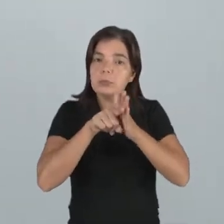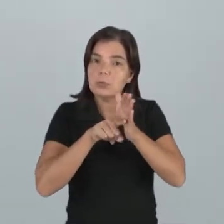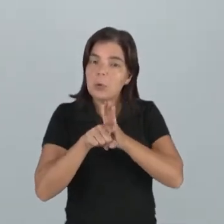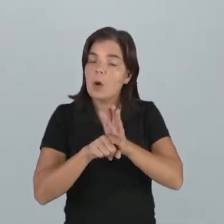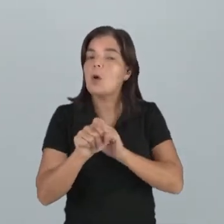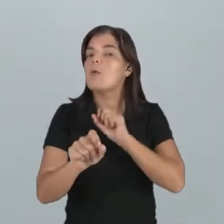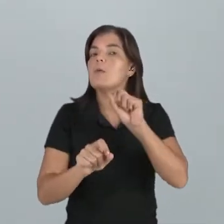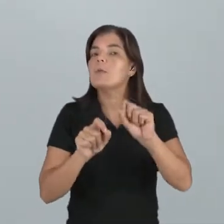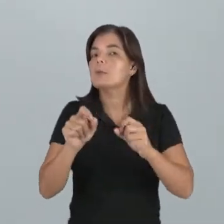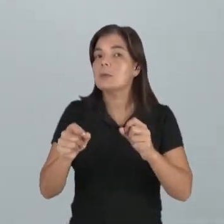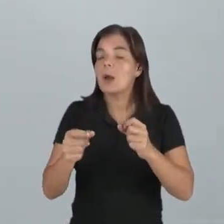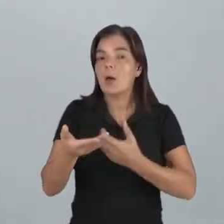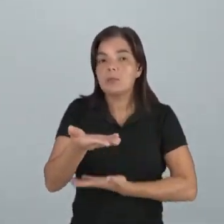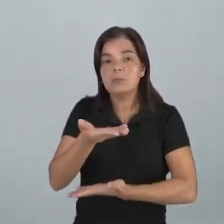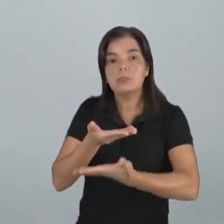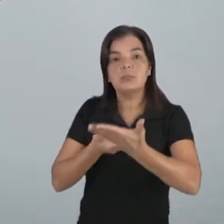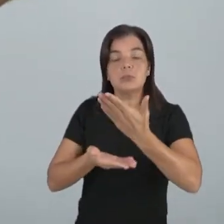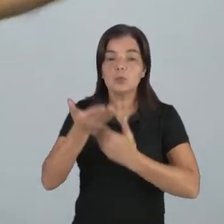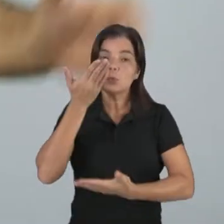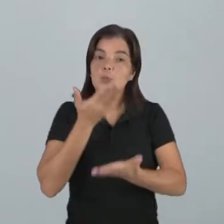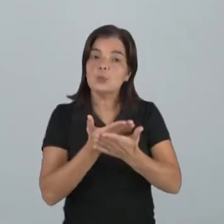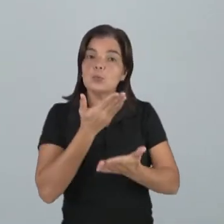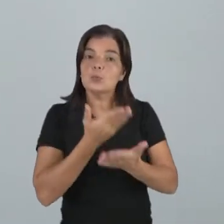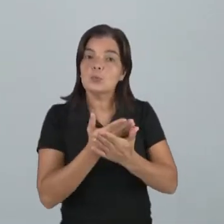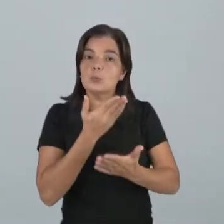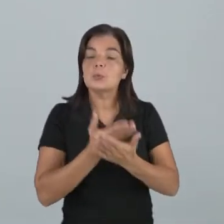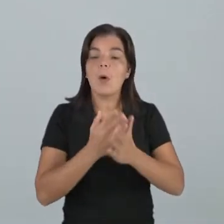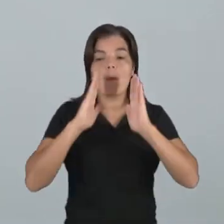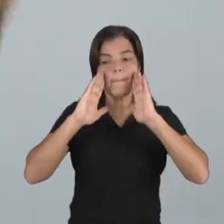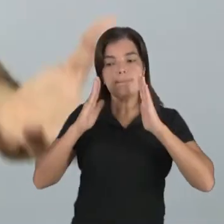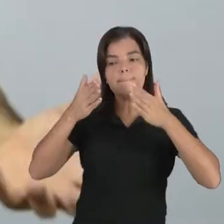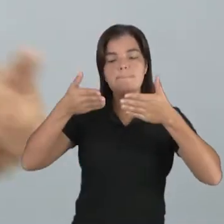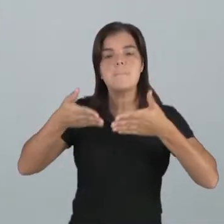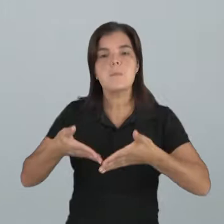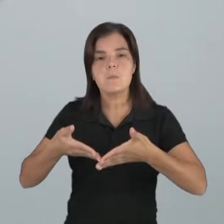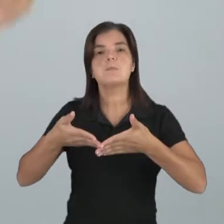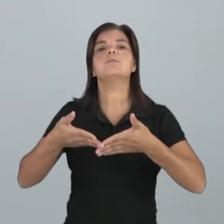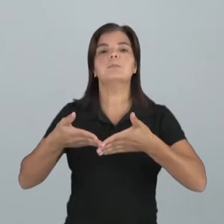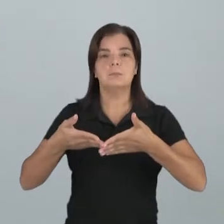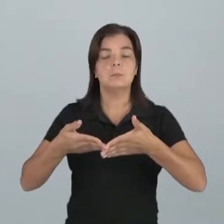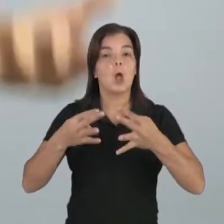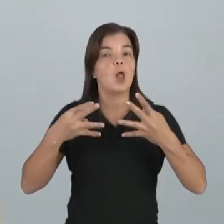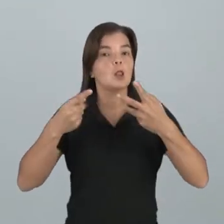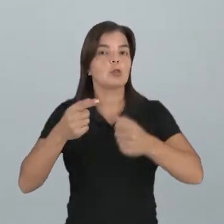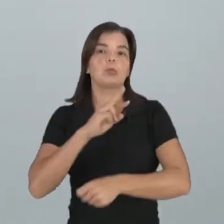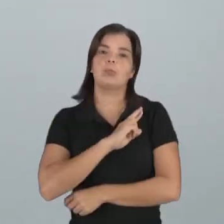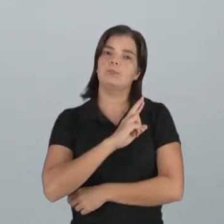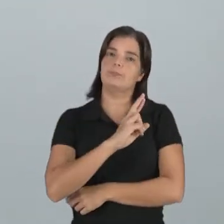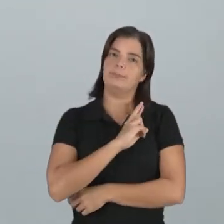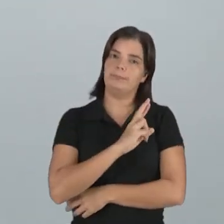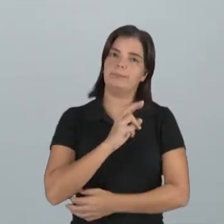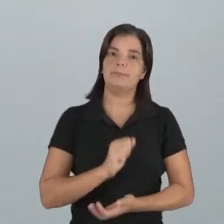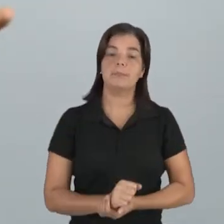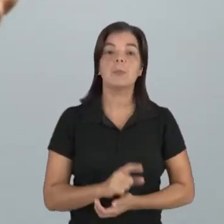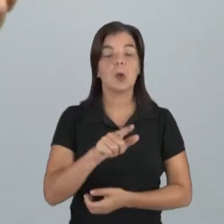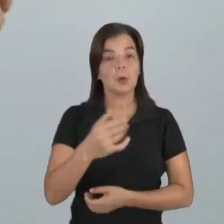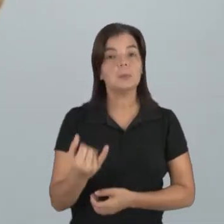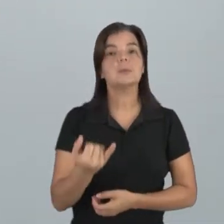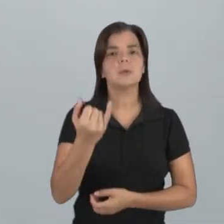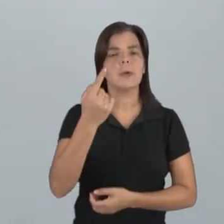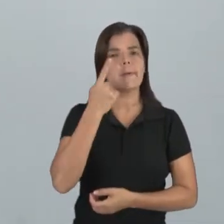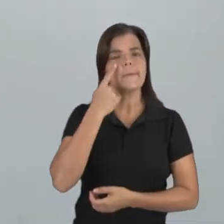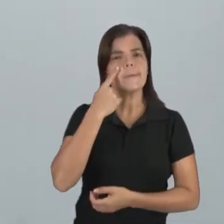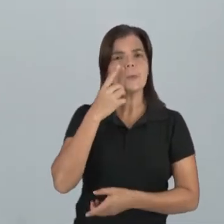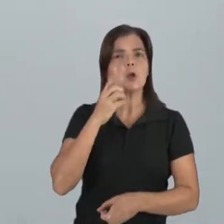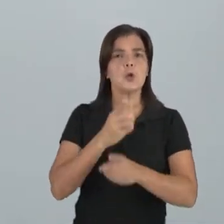inventário dela, a relação dos estudos dela, deve se aplicar a todas as religiões. E é interessante quando a gente